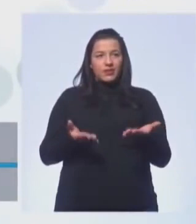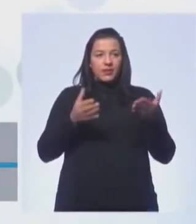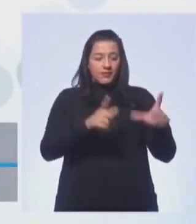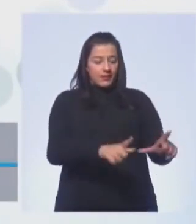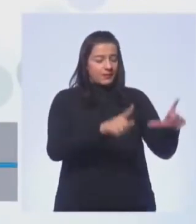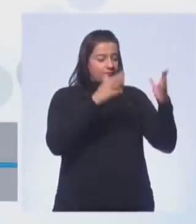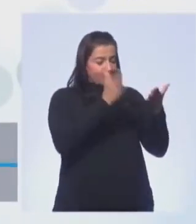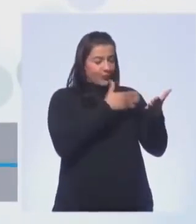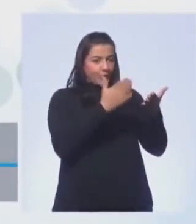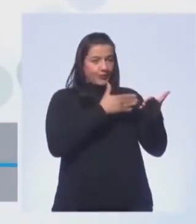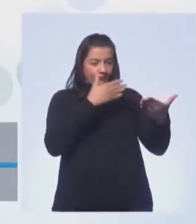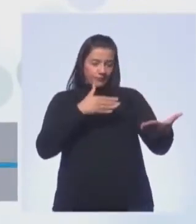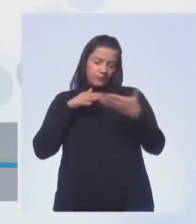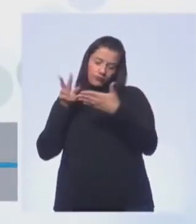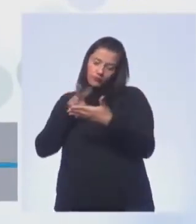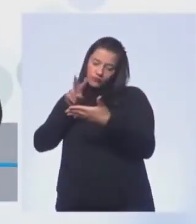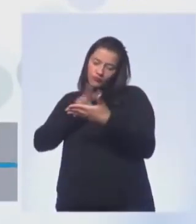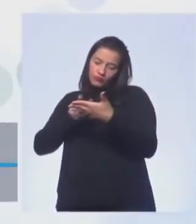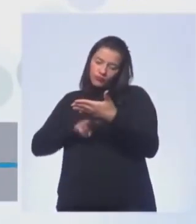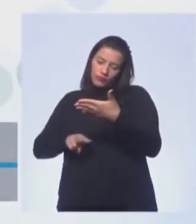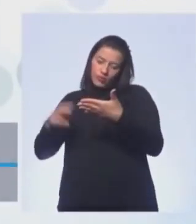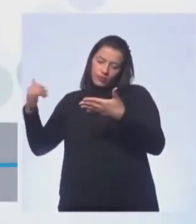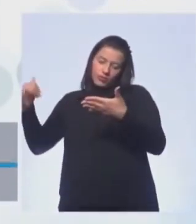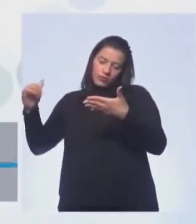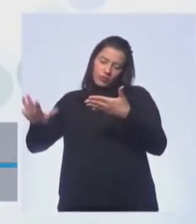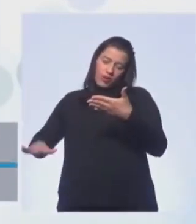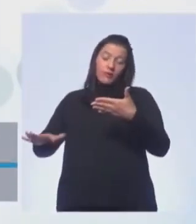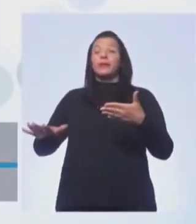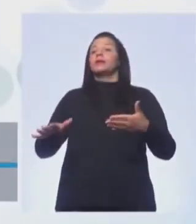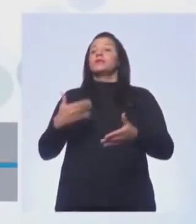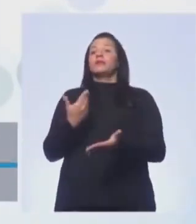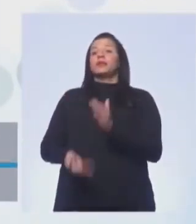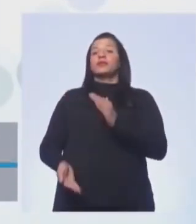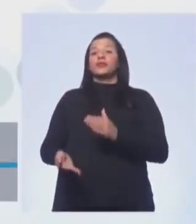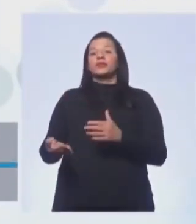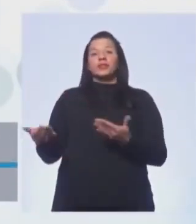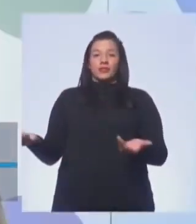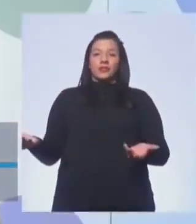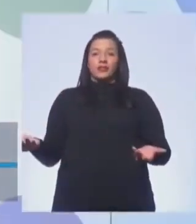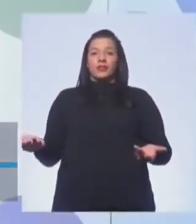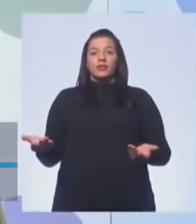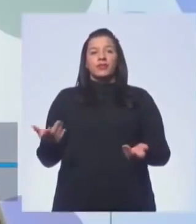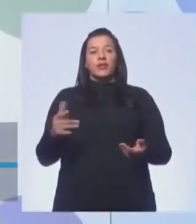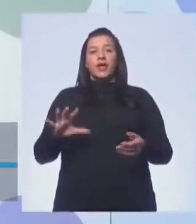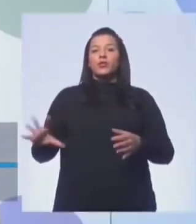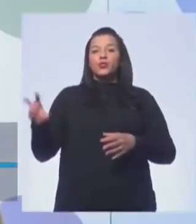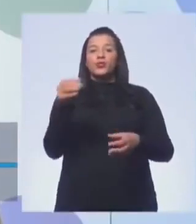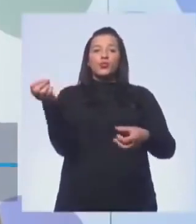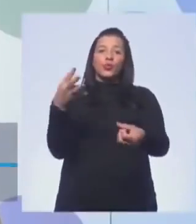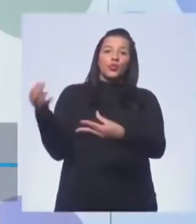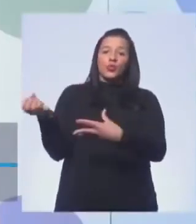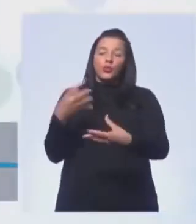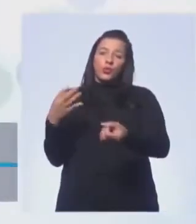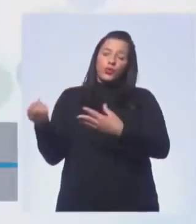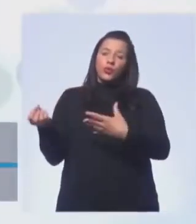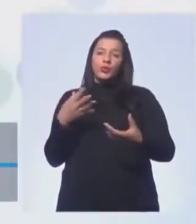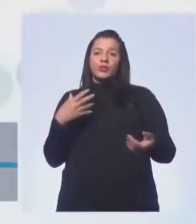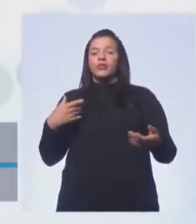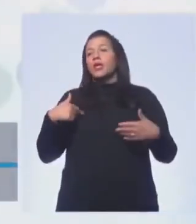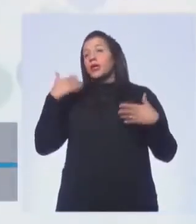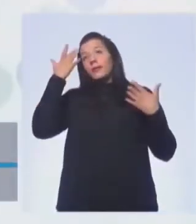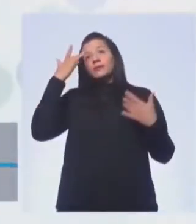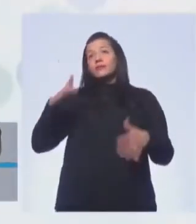para ler, não estou olhando meu celular. Parece que você perdeu um tempo na sua vida. Eu fiquei desconectado. Atualizaram tudo e agora? Estou totalmente perdido, não sei o